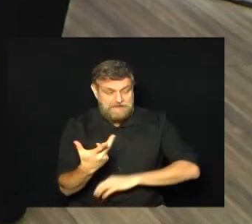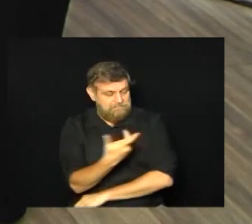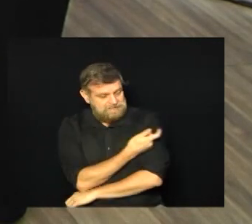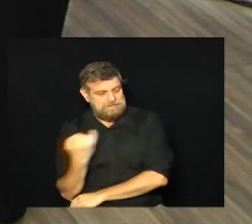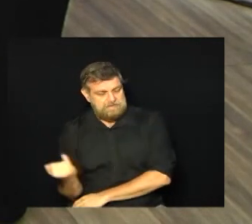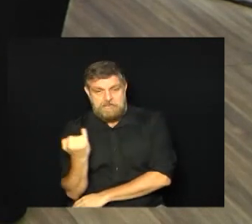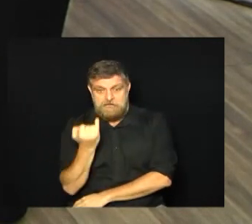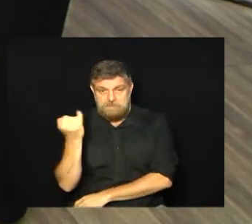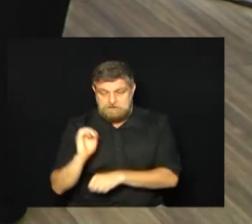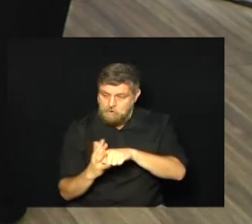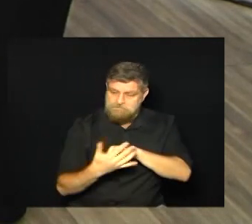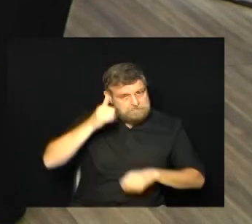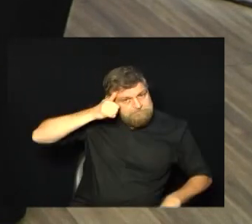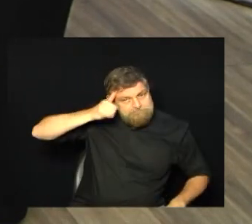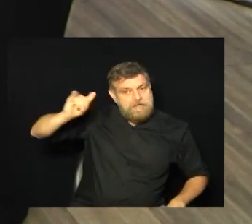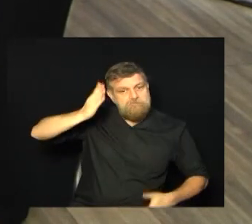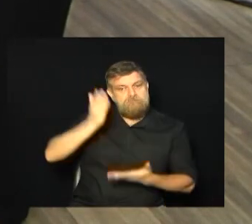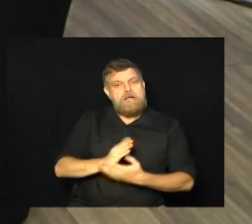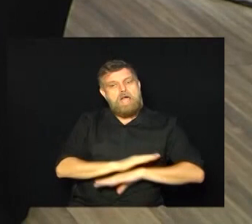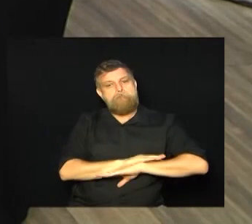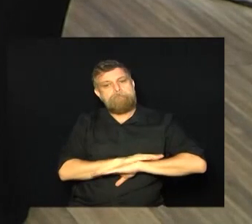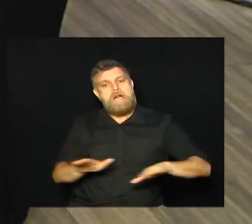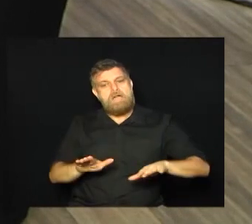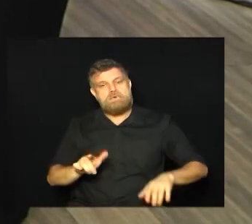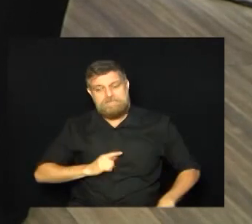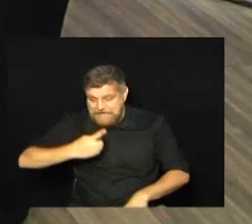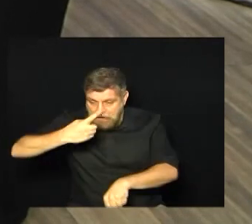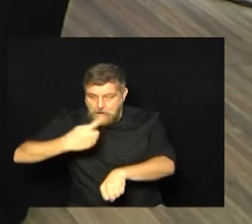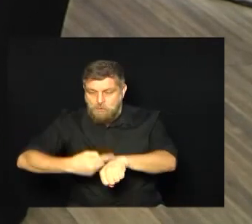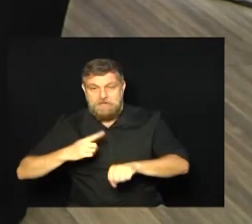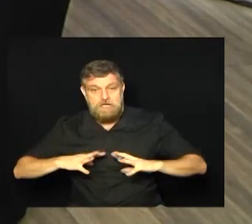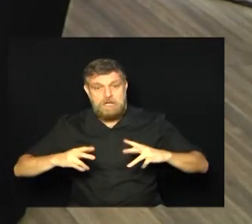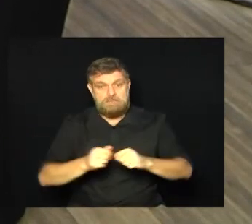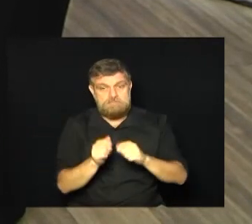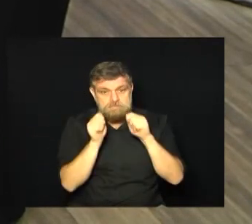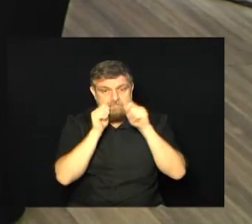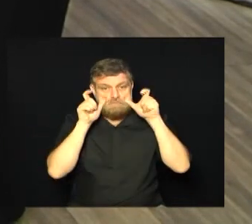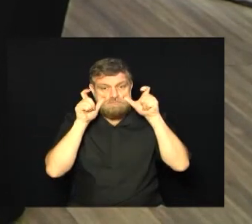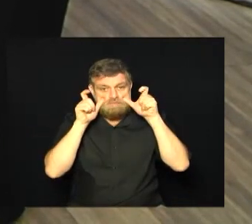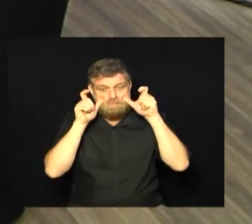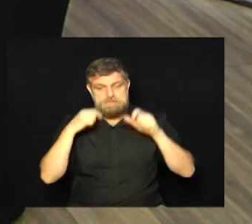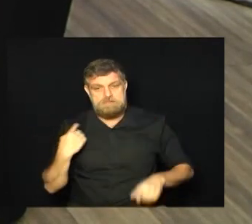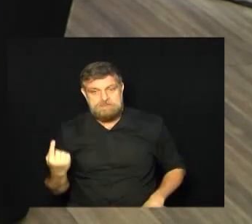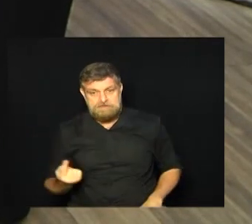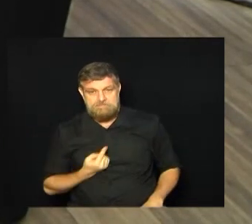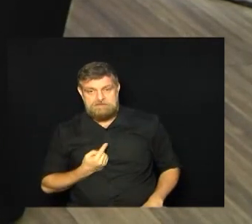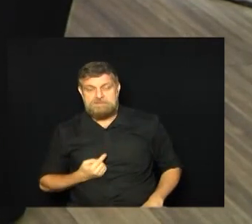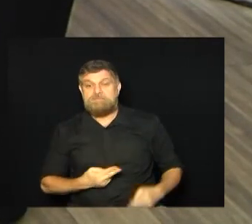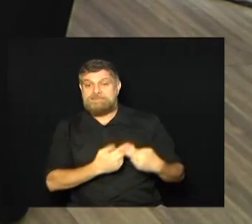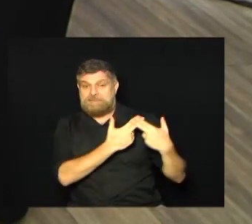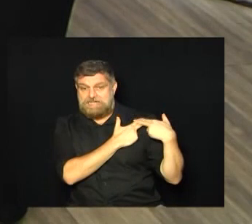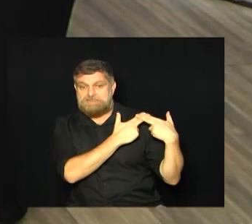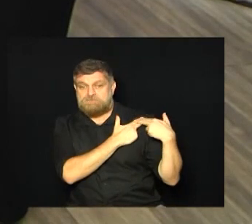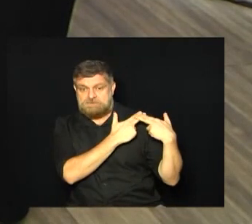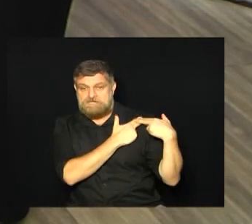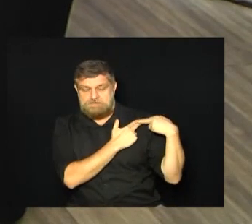importante contra a Covid-19. Então, é um momento de todos ficarmos, então, como se diz,